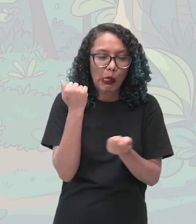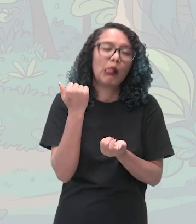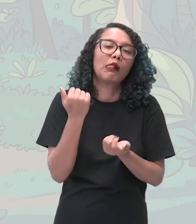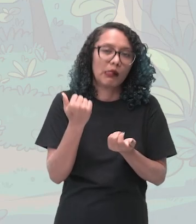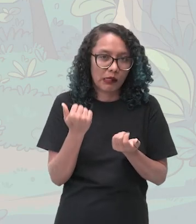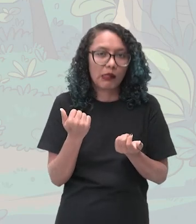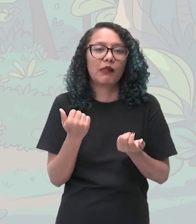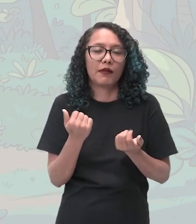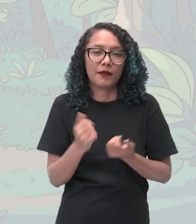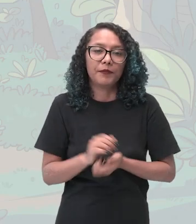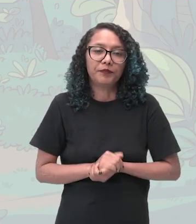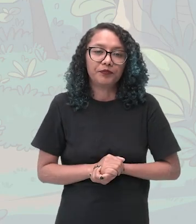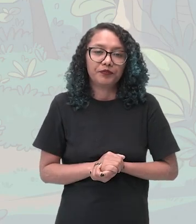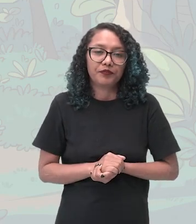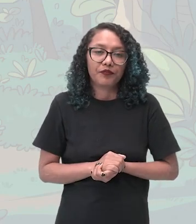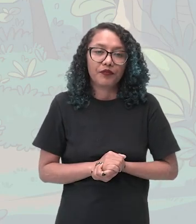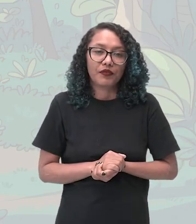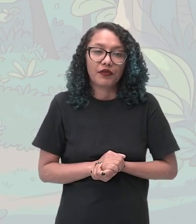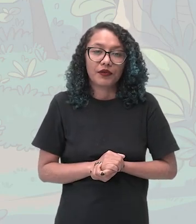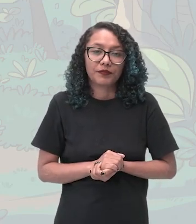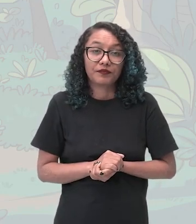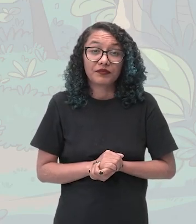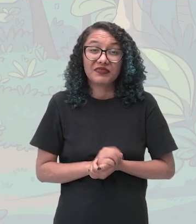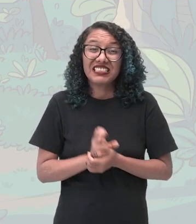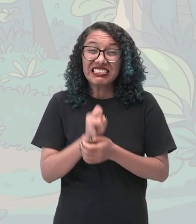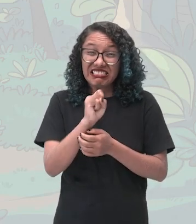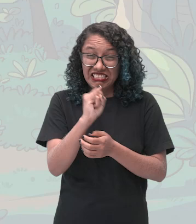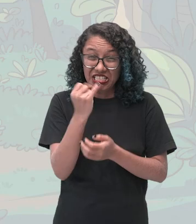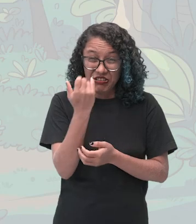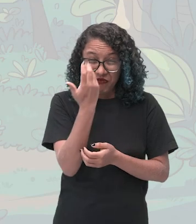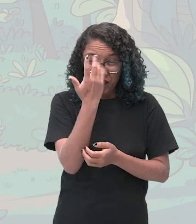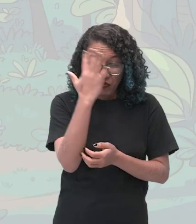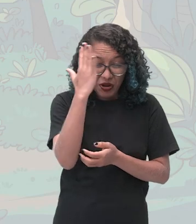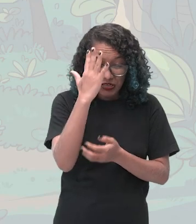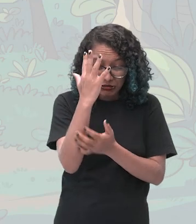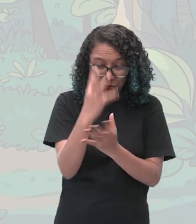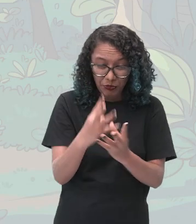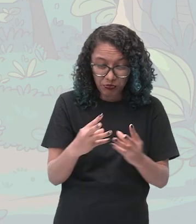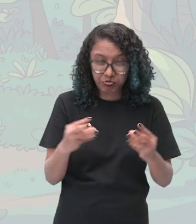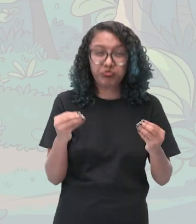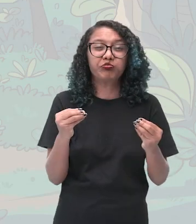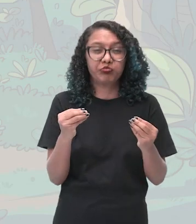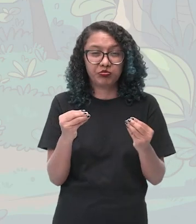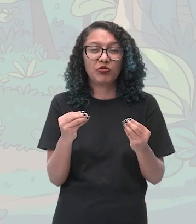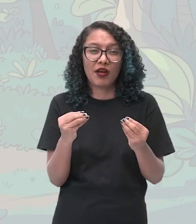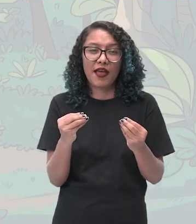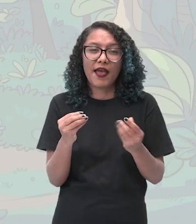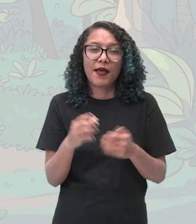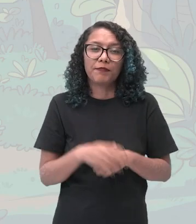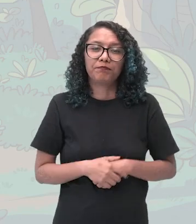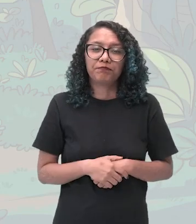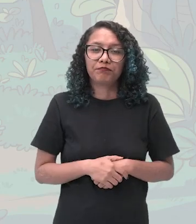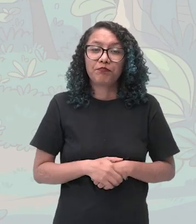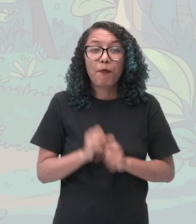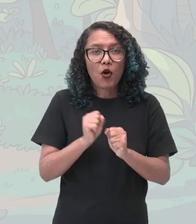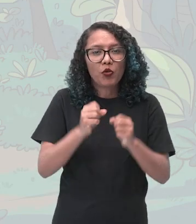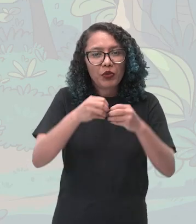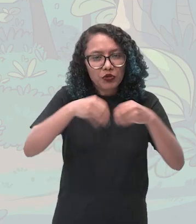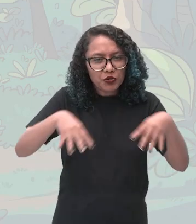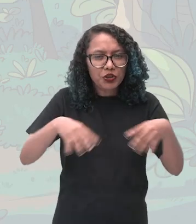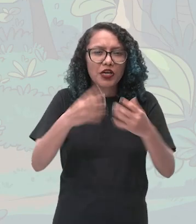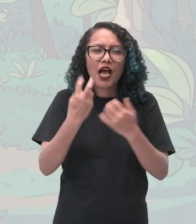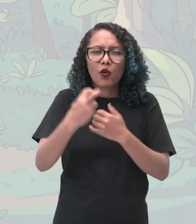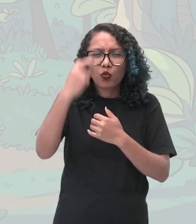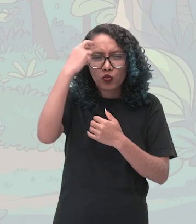compromete o acesso dessas comunidades à terra, à cultura, e isso viola os direitos